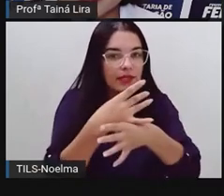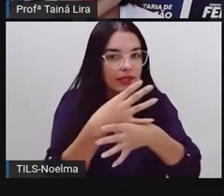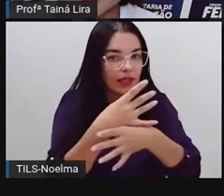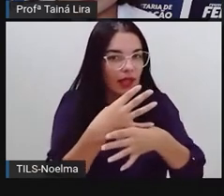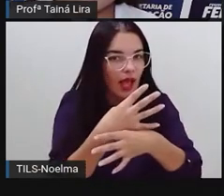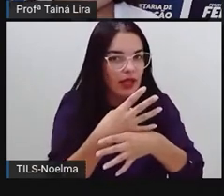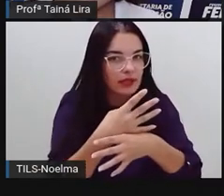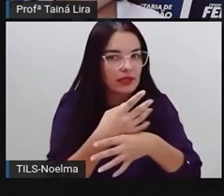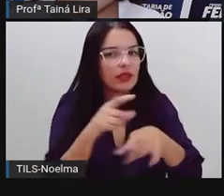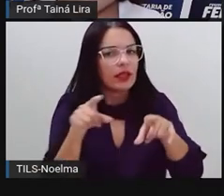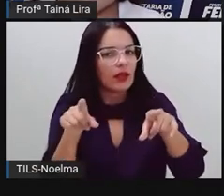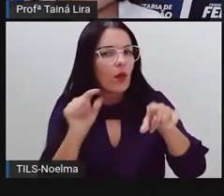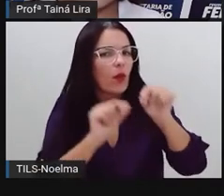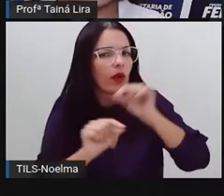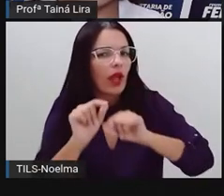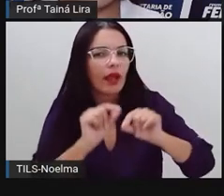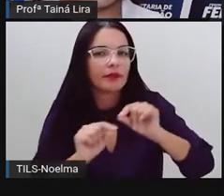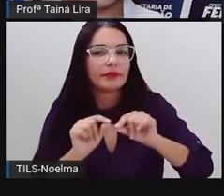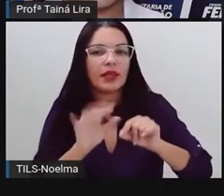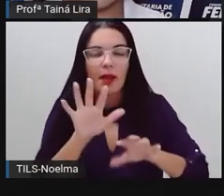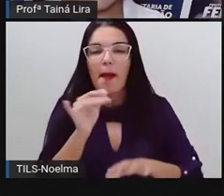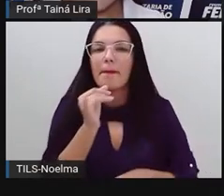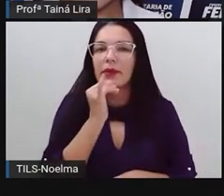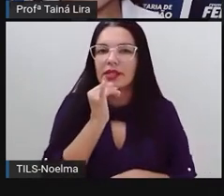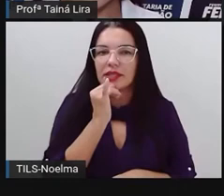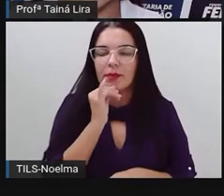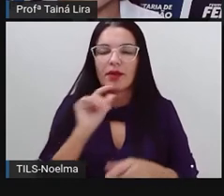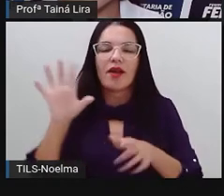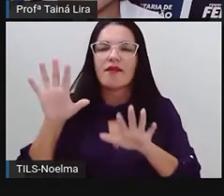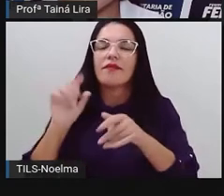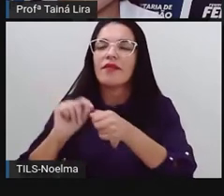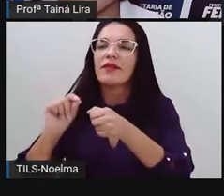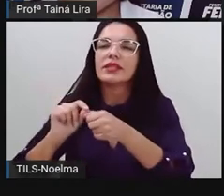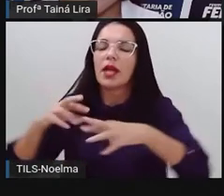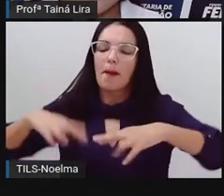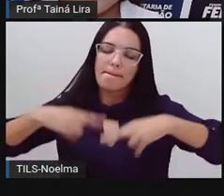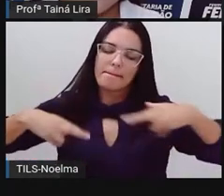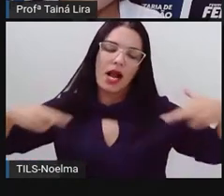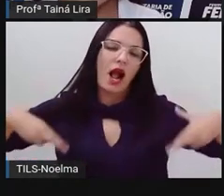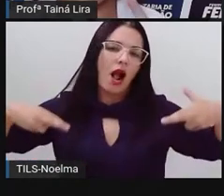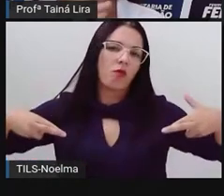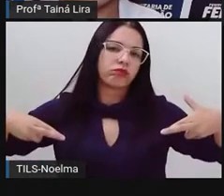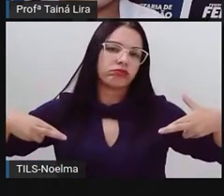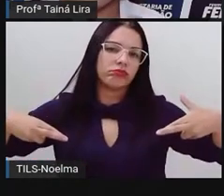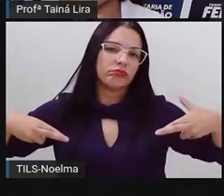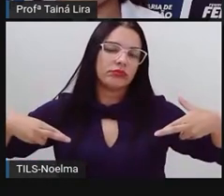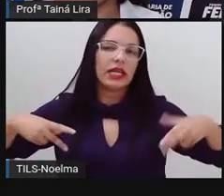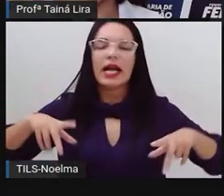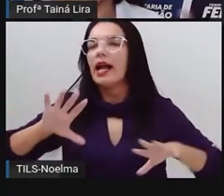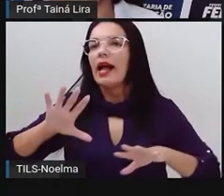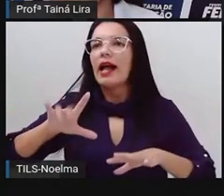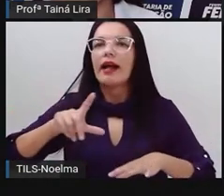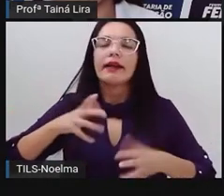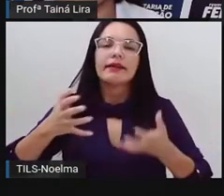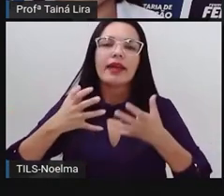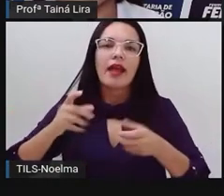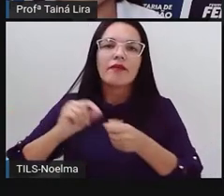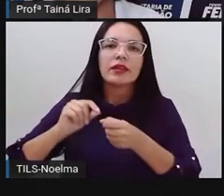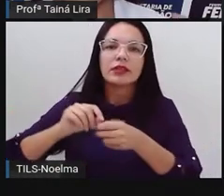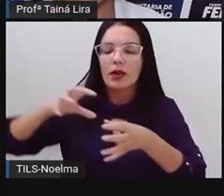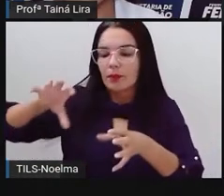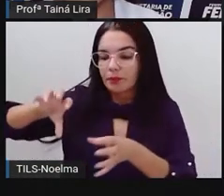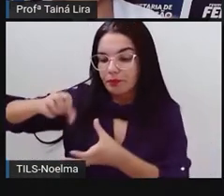olha lá por exemplo ó é a gente vai fazer lá no macarrão certo e aí a gente vai fazer um molho